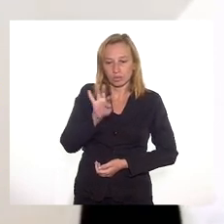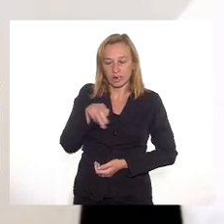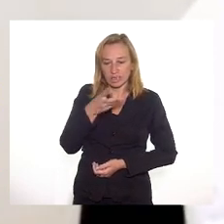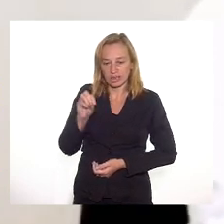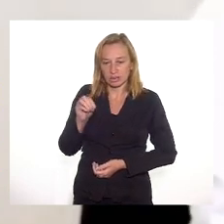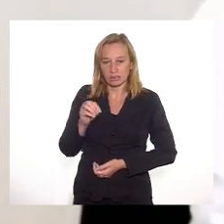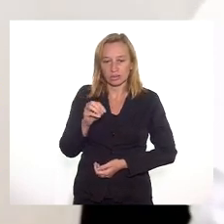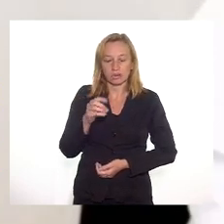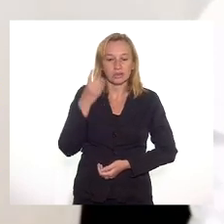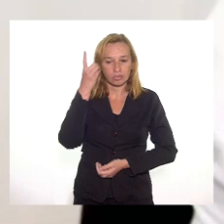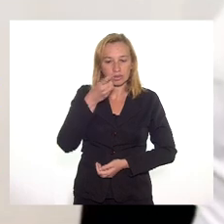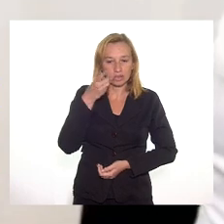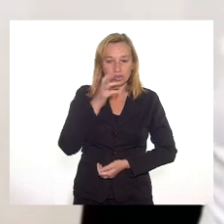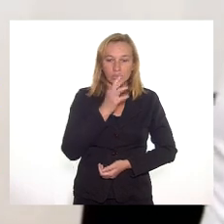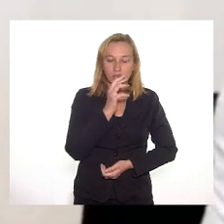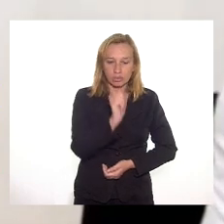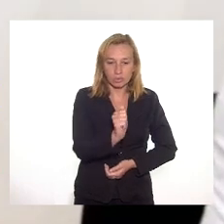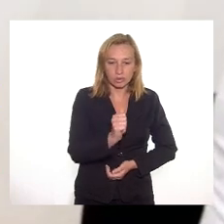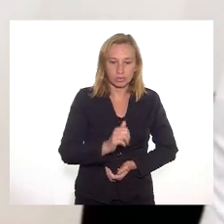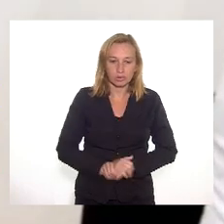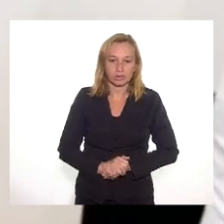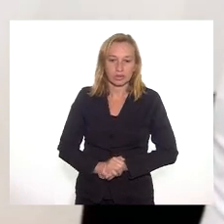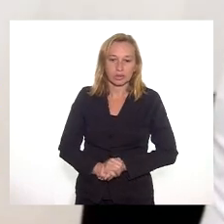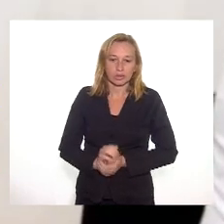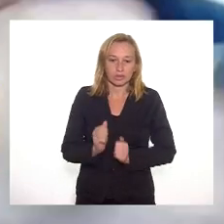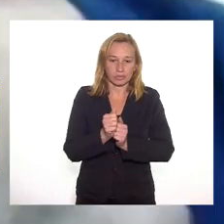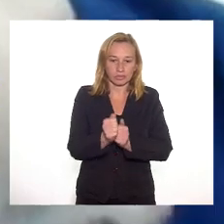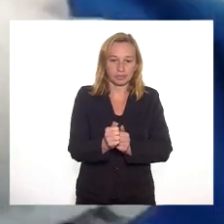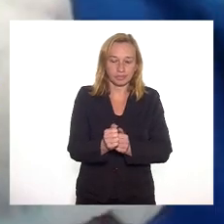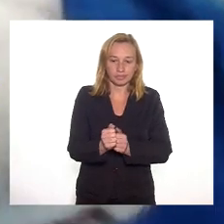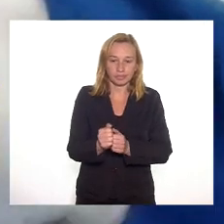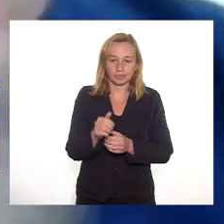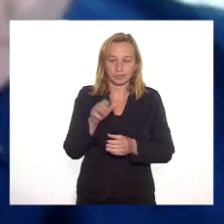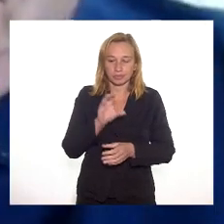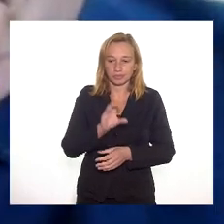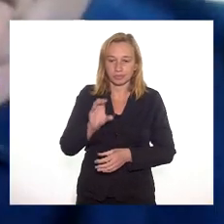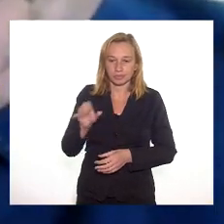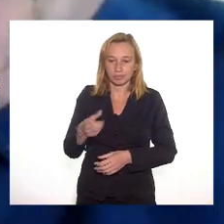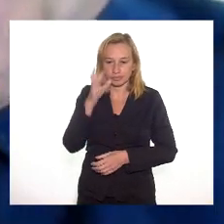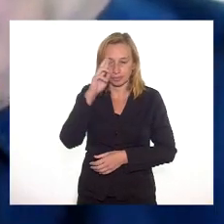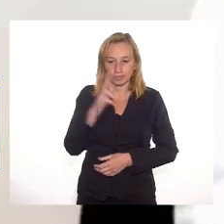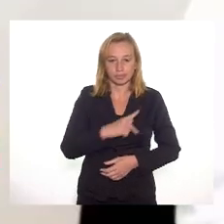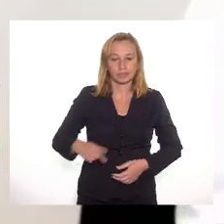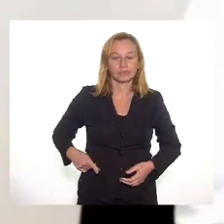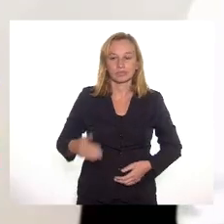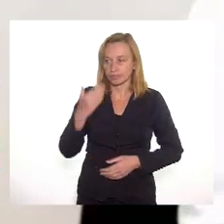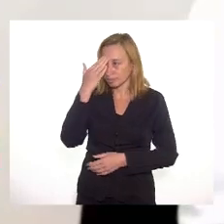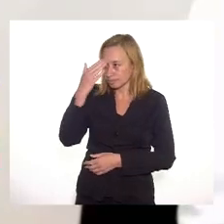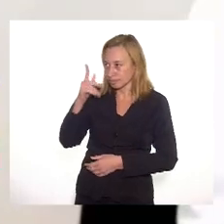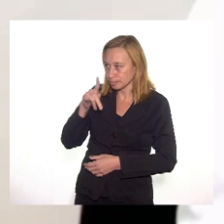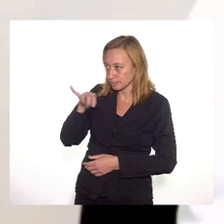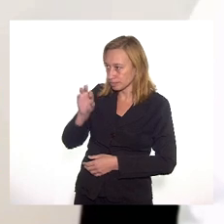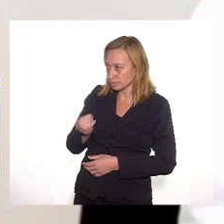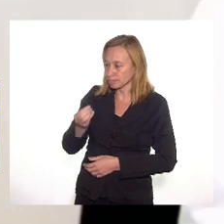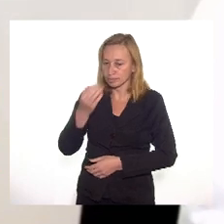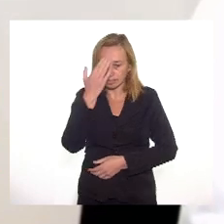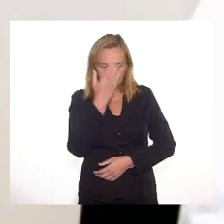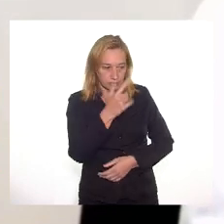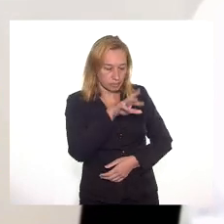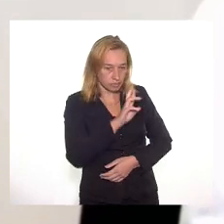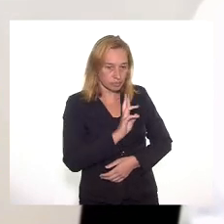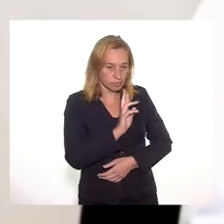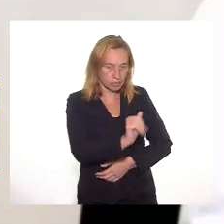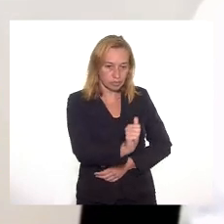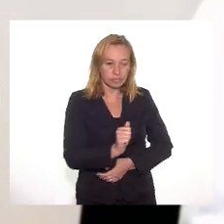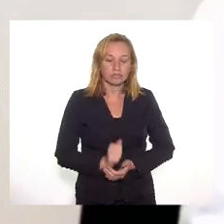Deputado Rodrigo Amorim. Acompanhe a CCJ, presidente. Pedro, obrigado, Pedro. Obrigado, Rodrigo.